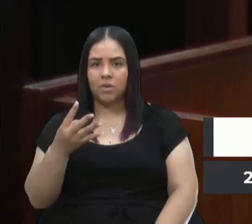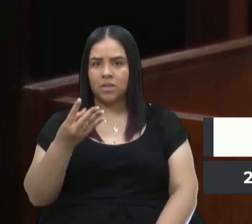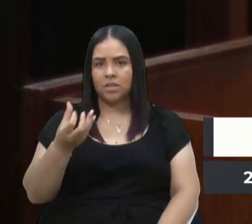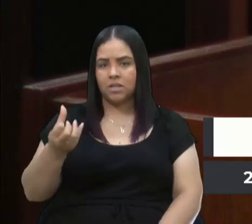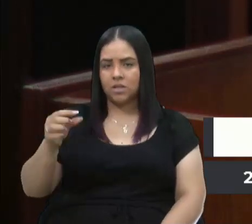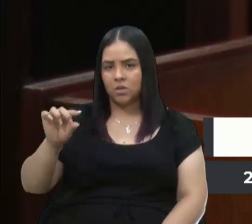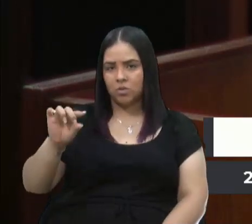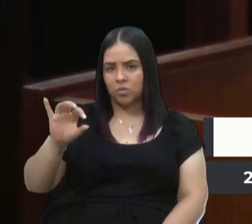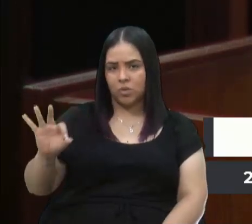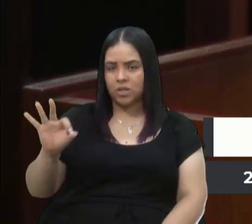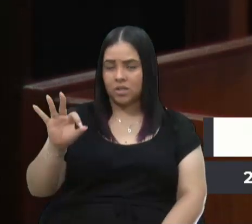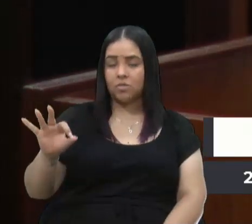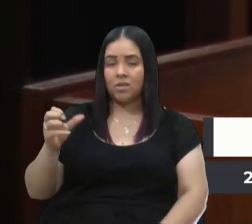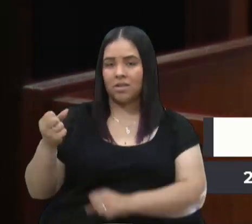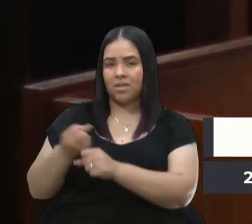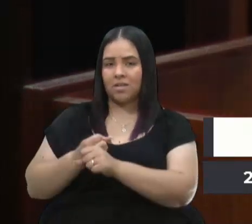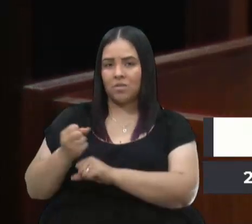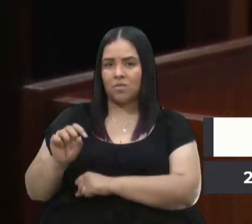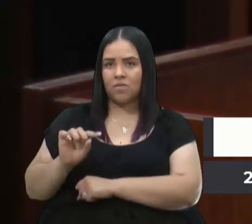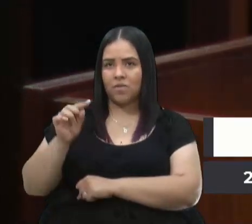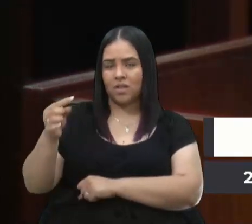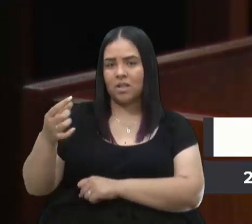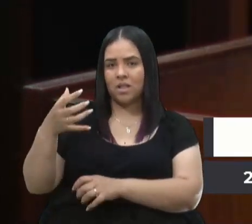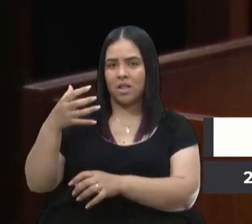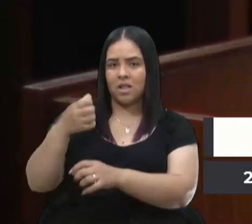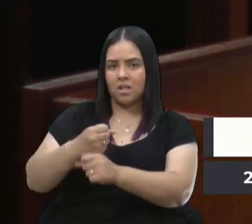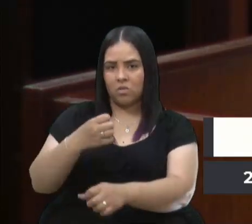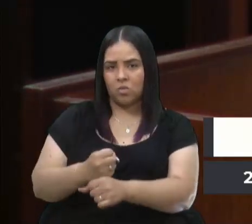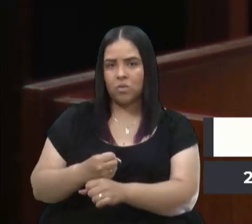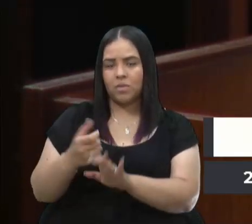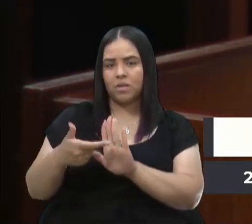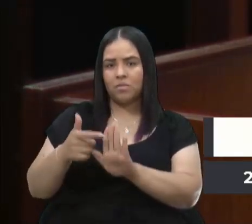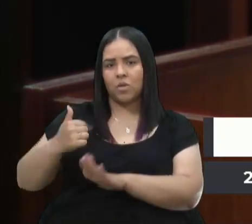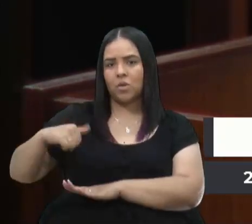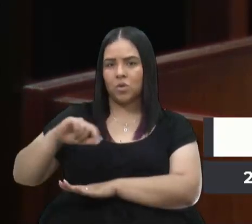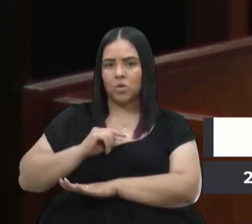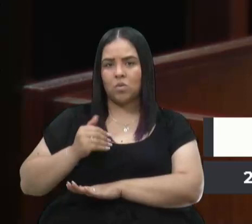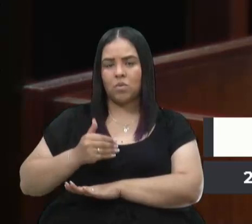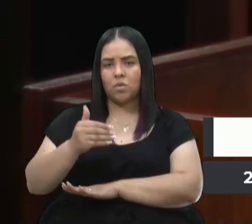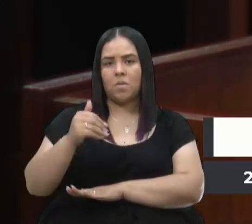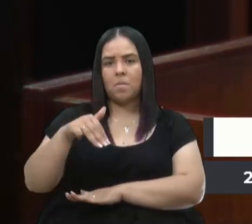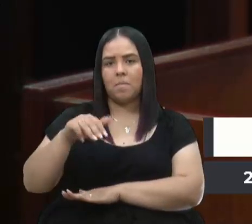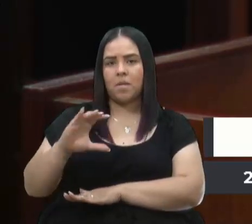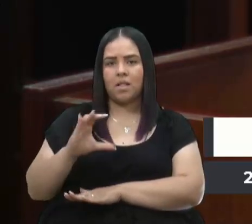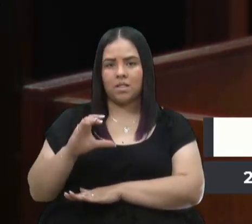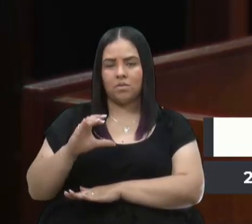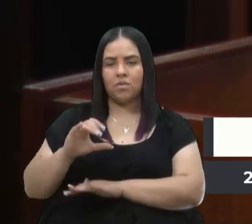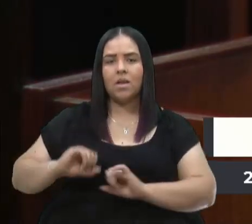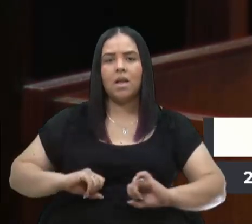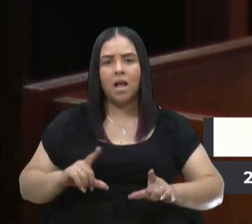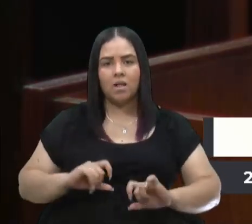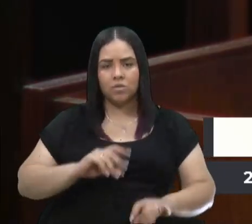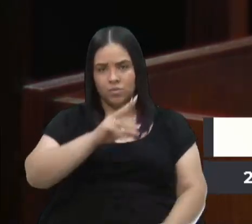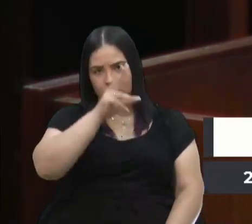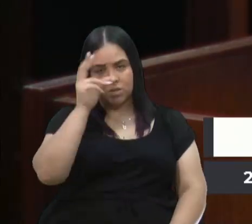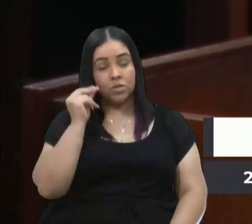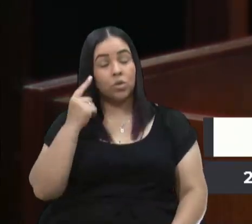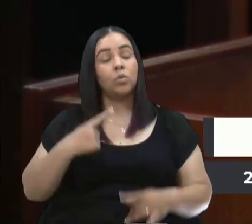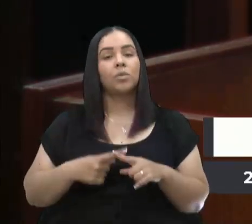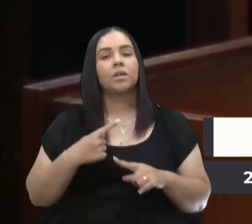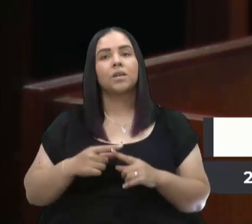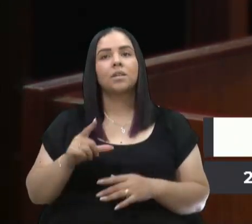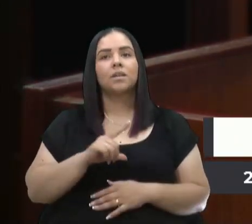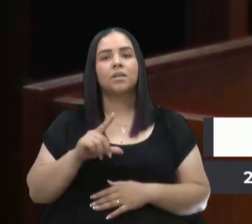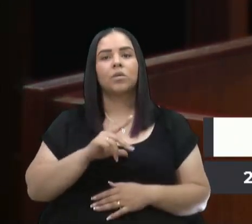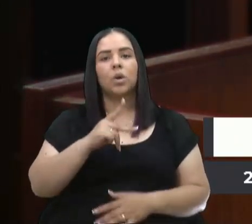67,46%. Para o ano que vem, e esses cálculos vêm sendo apresentados para a gente aí desde março, a estimativa de custo para o município, por causa do